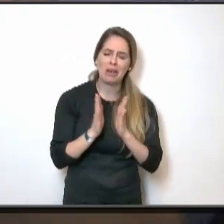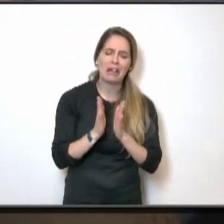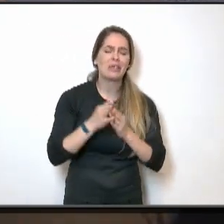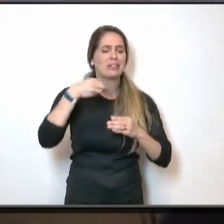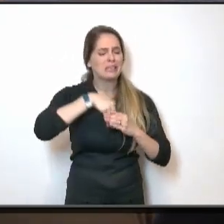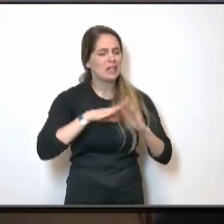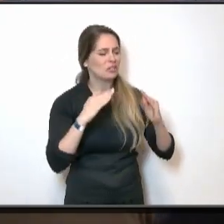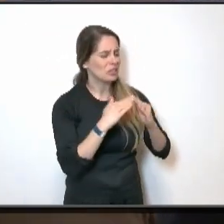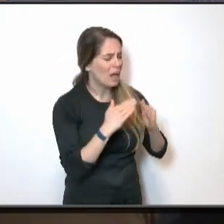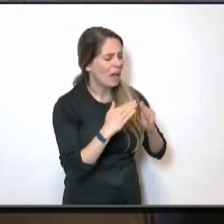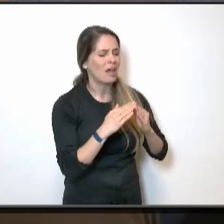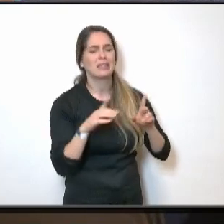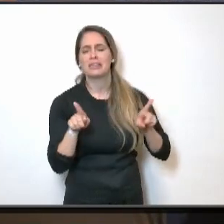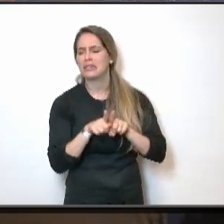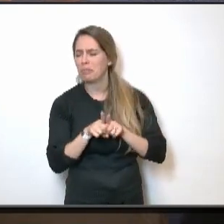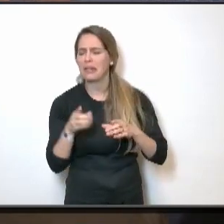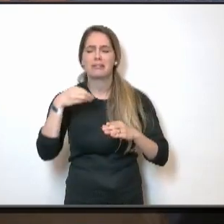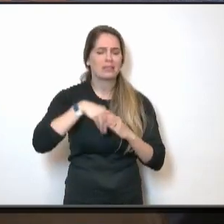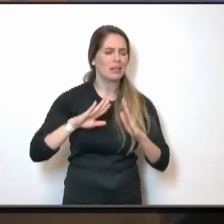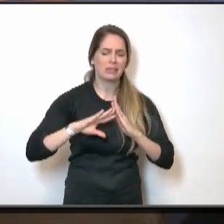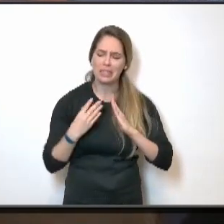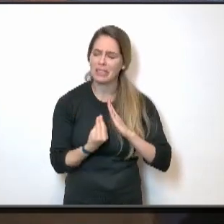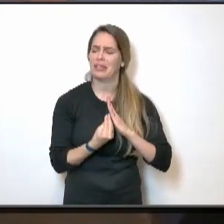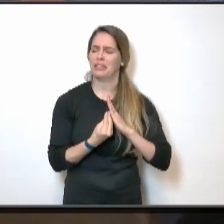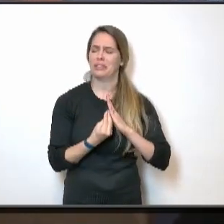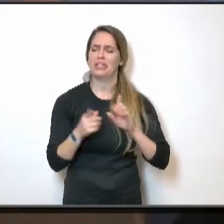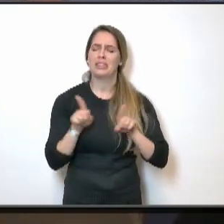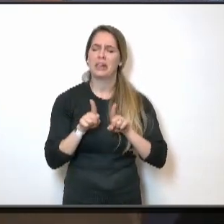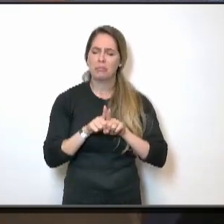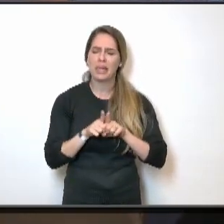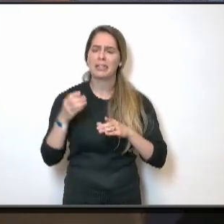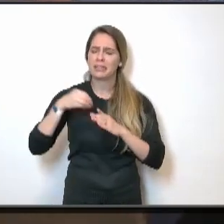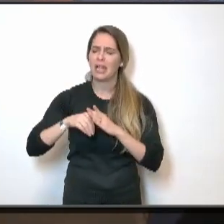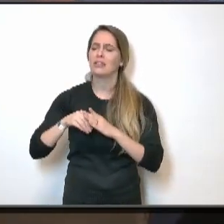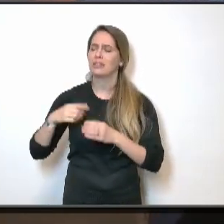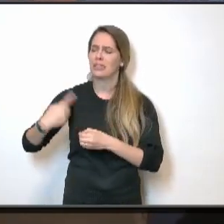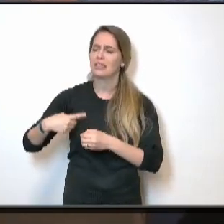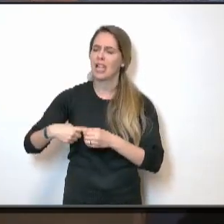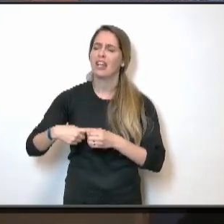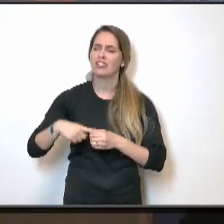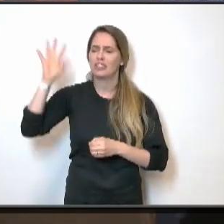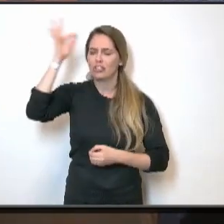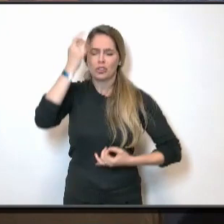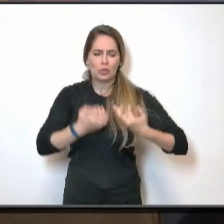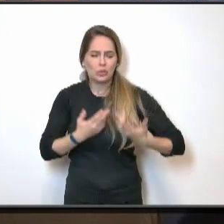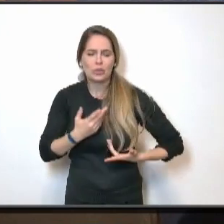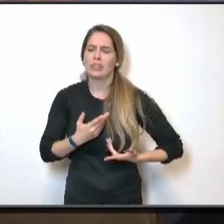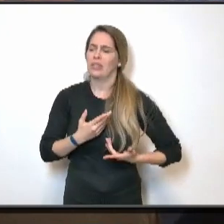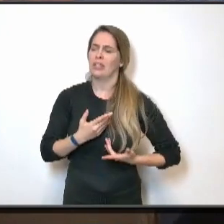lares. E que o Senhor traga restauração na igreja. E que o Senhor traga restauração na cidade. Senhor, reaviva-nos, ó